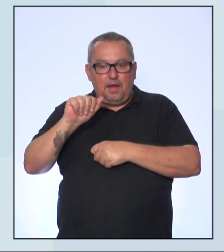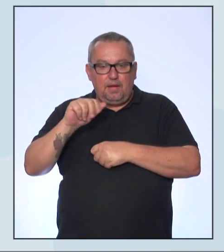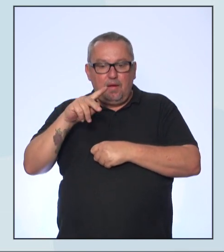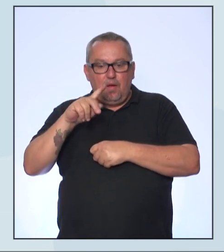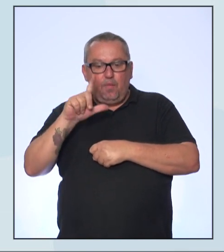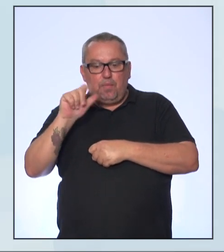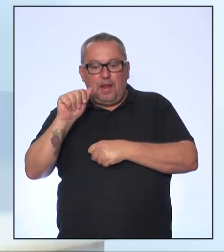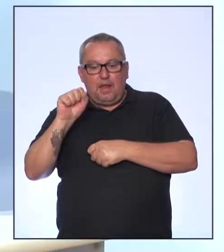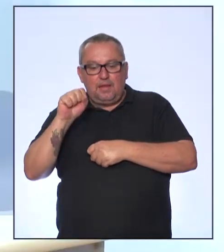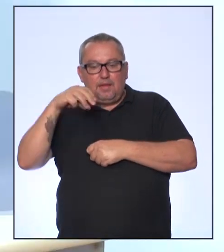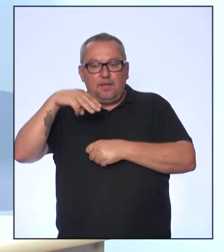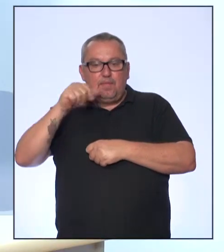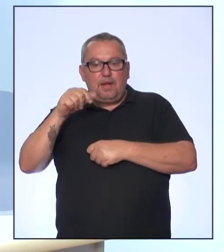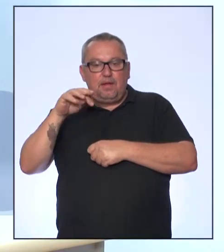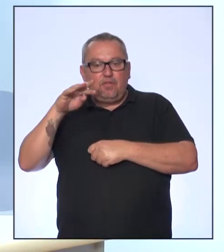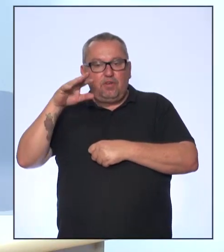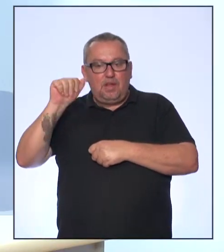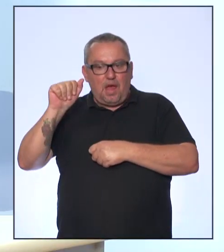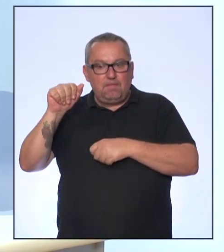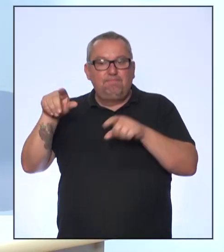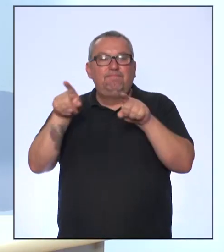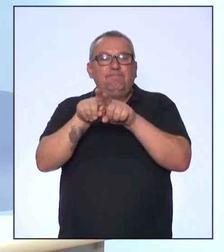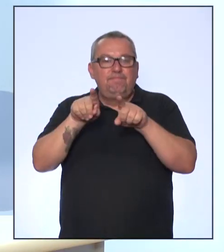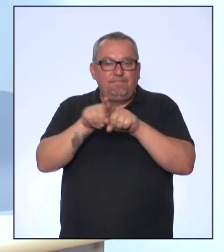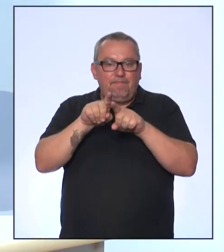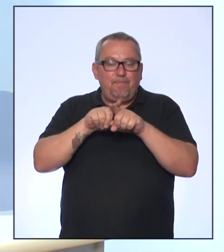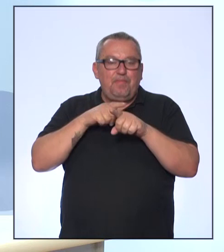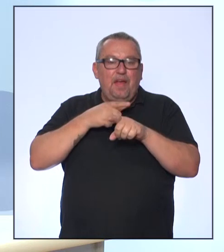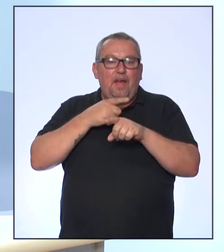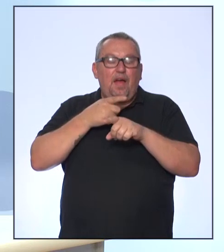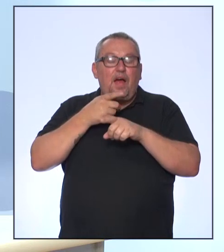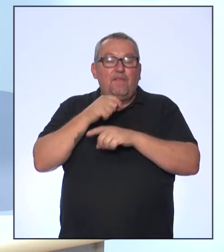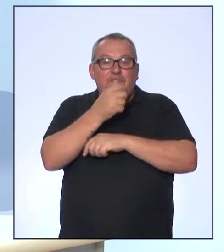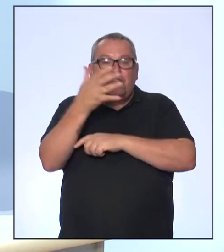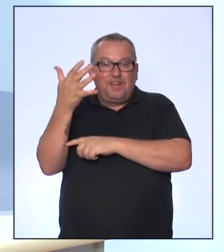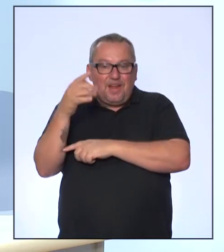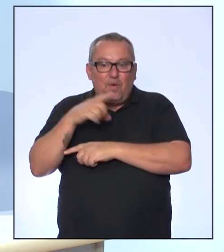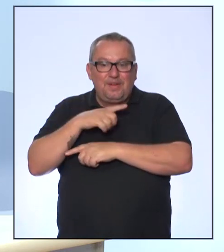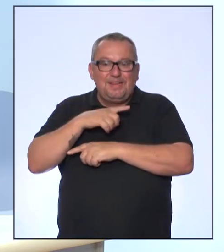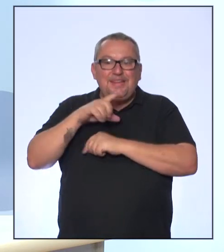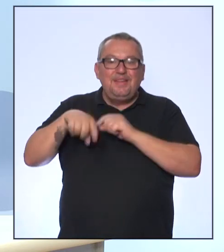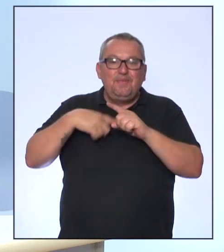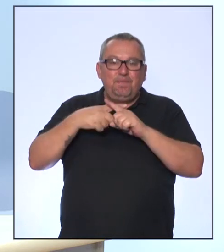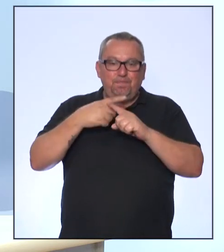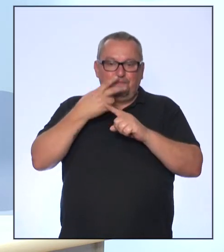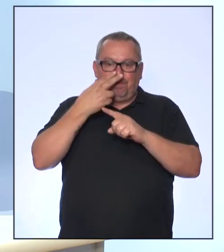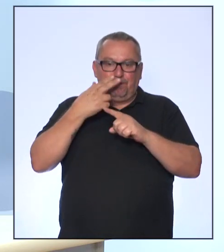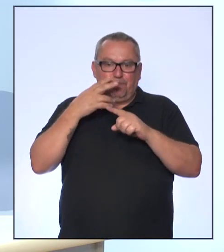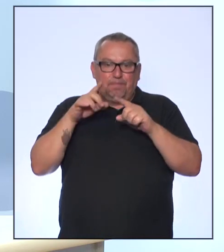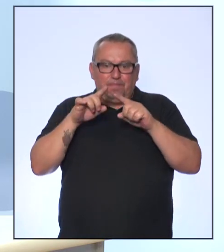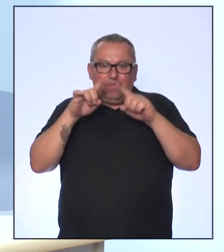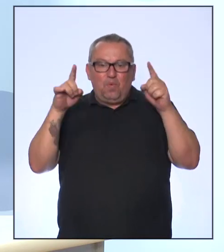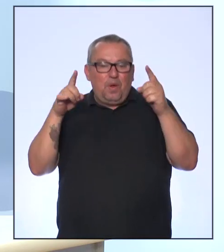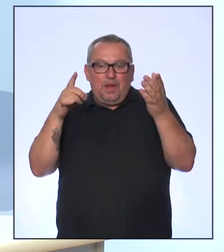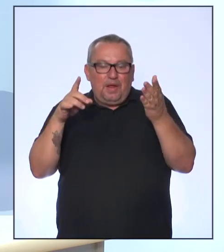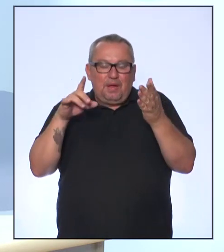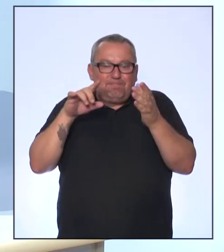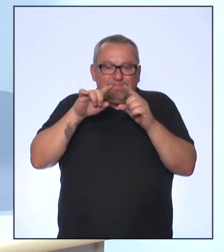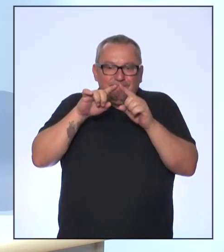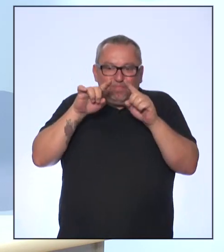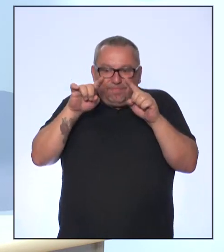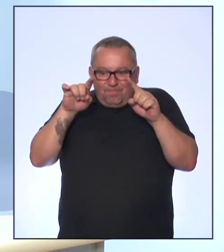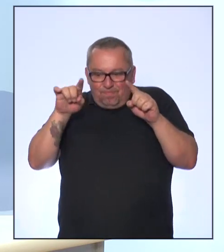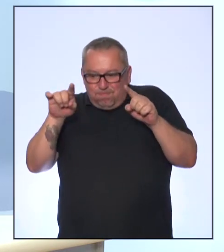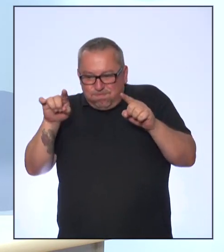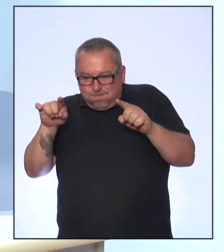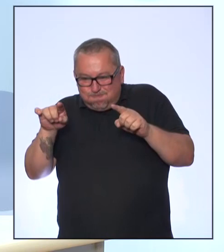célula. Legal. A célula vegetal, ela tem um formatinho mais hexágono, digamos assim. Ela não é tão arredondada quanto a